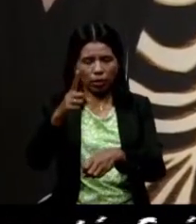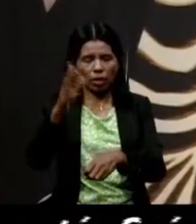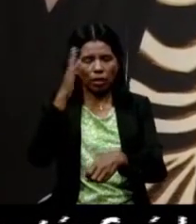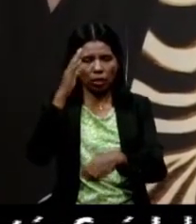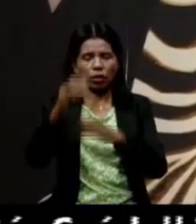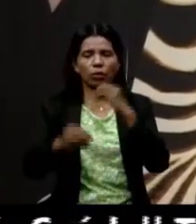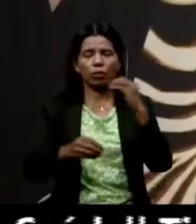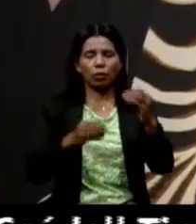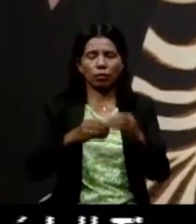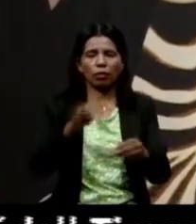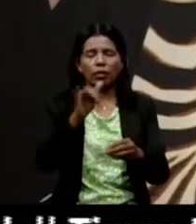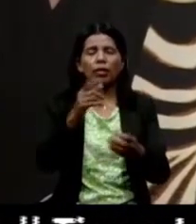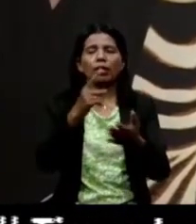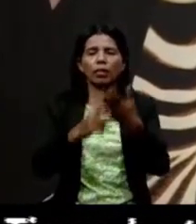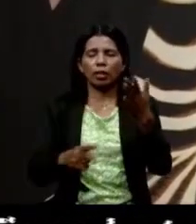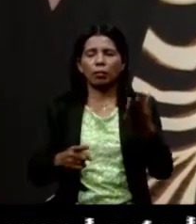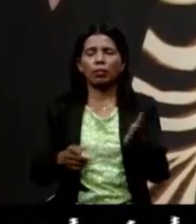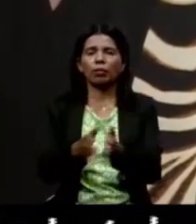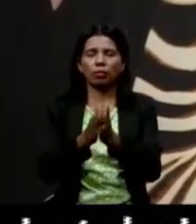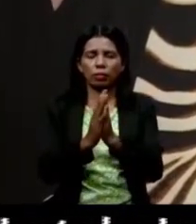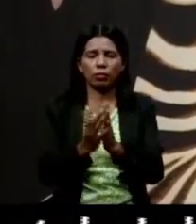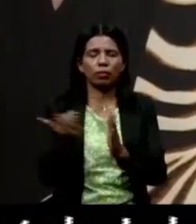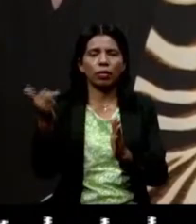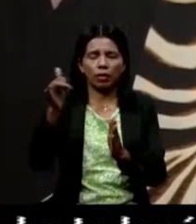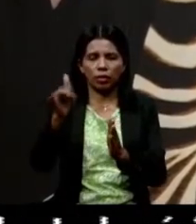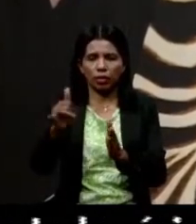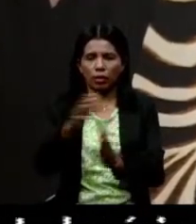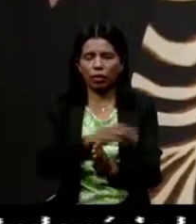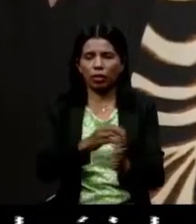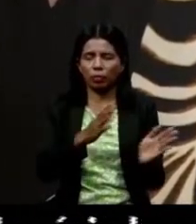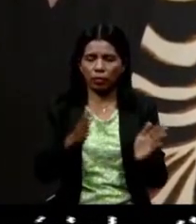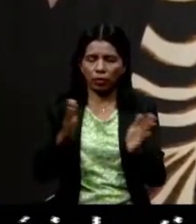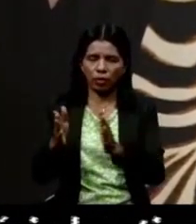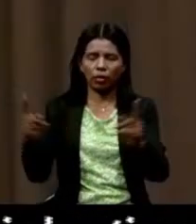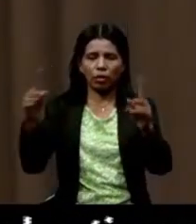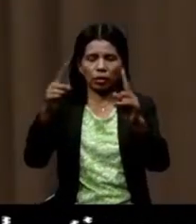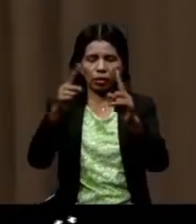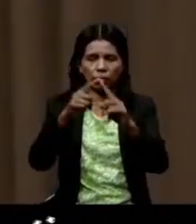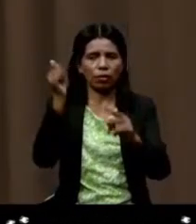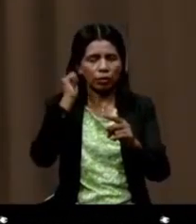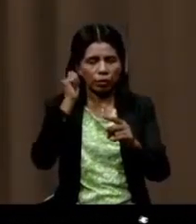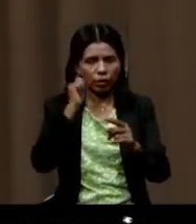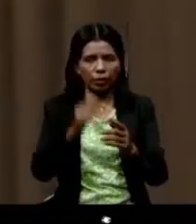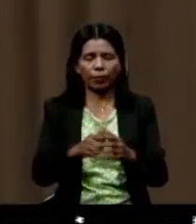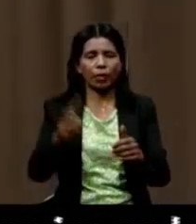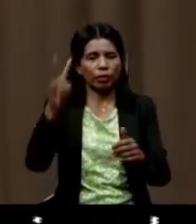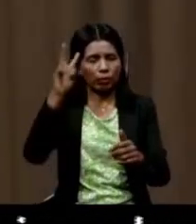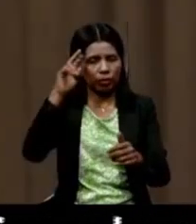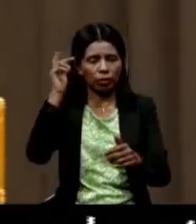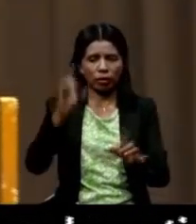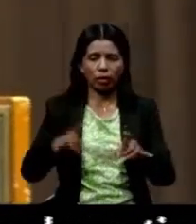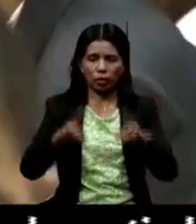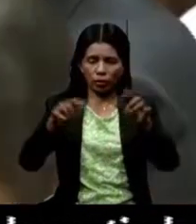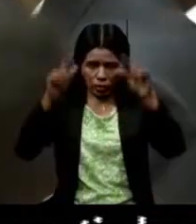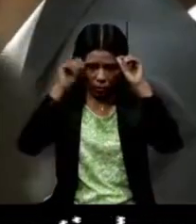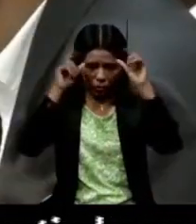liutan konaba akorus saira ma izizi akorus serni larang ia proses wadizang nila Nunemos vice ambassador Australia he Timor